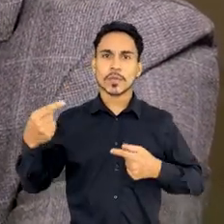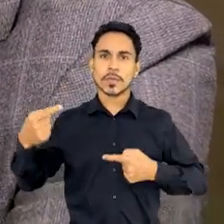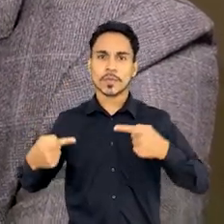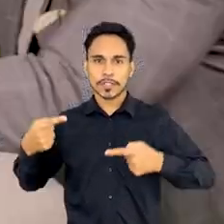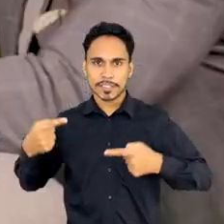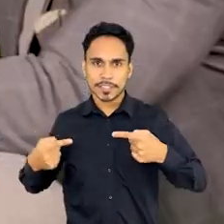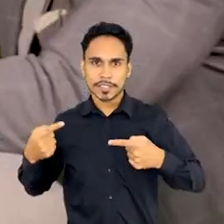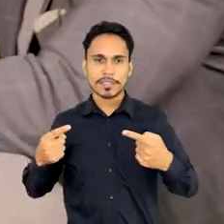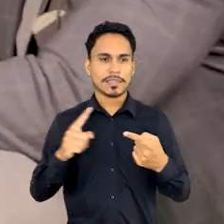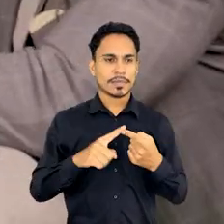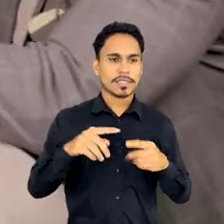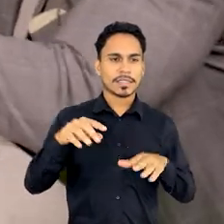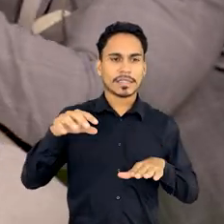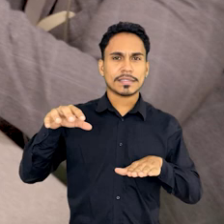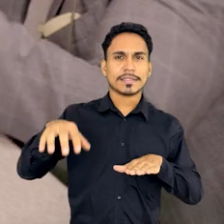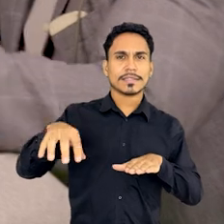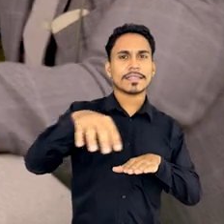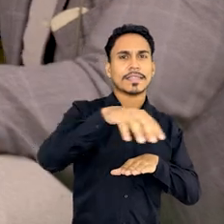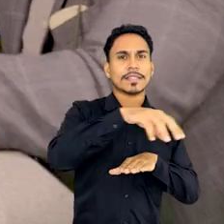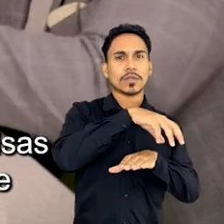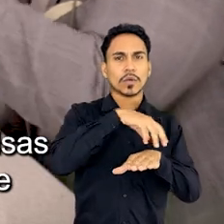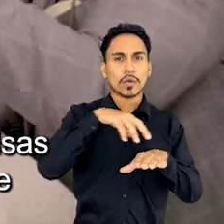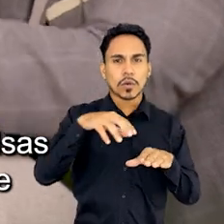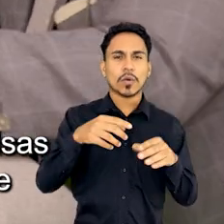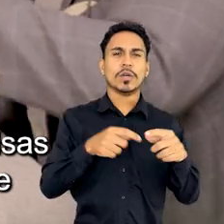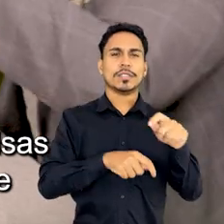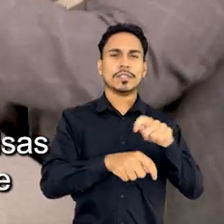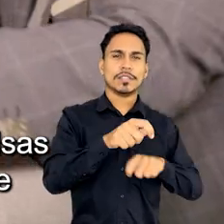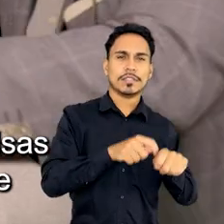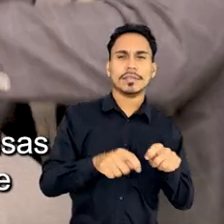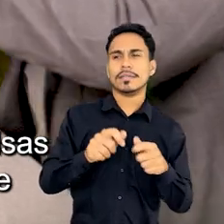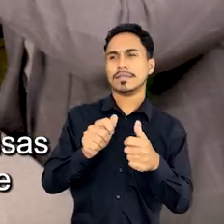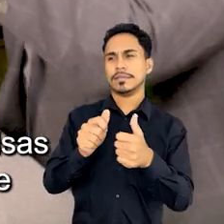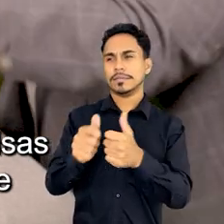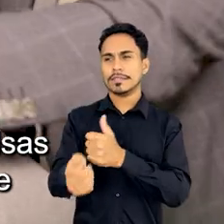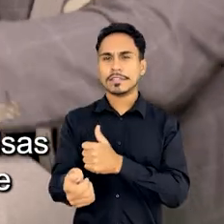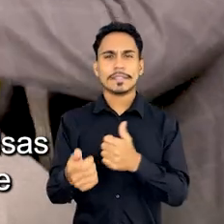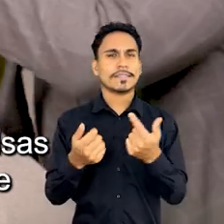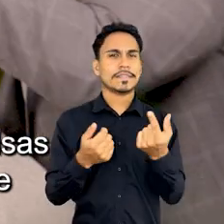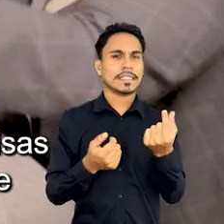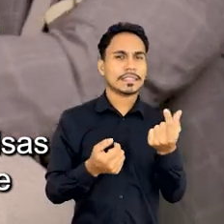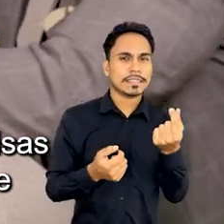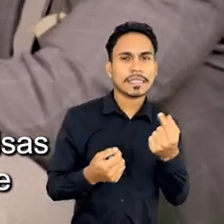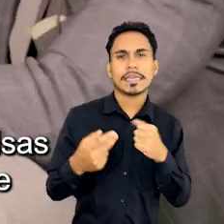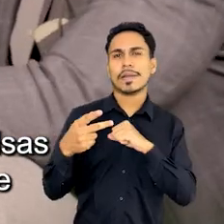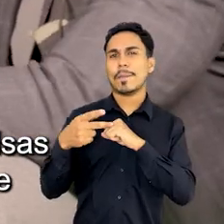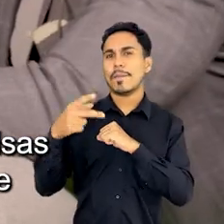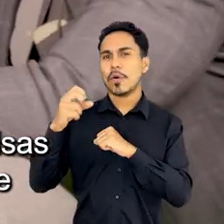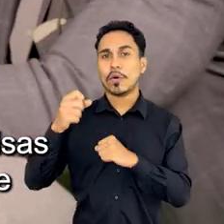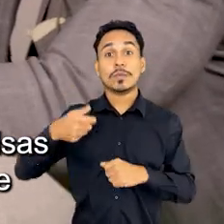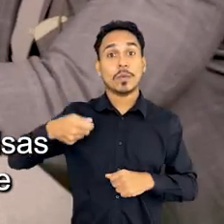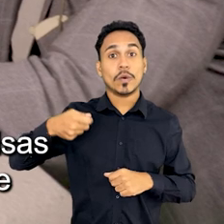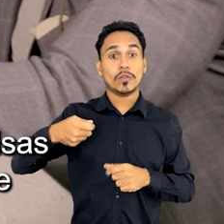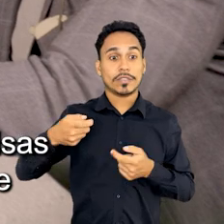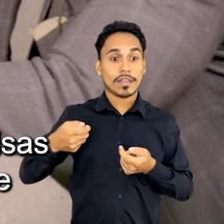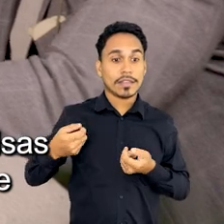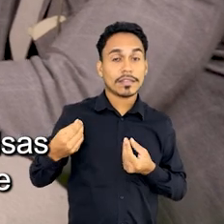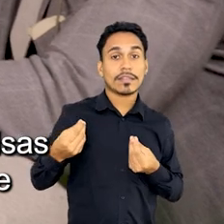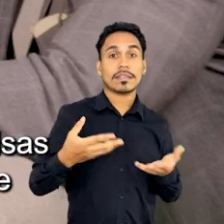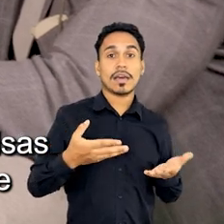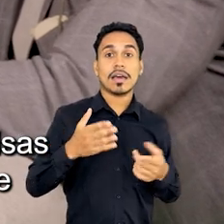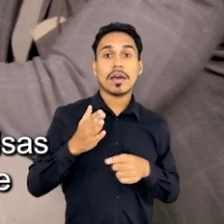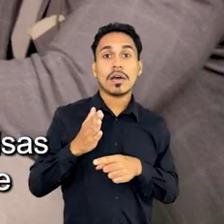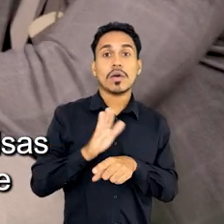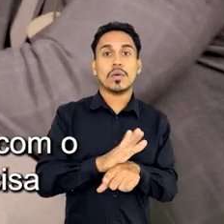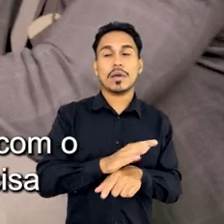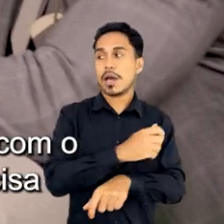e políticas internas de todas as naturezas as esportivas financeiras de pós-graduação de bolsas e para garantir que esse aluno tem